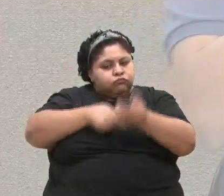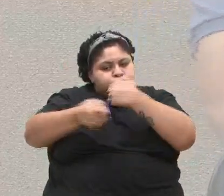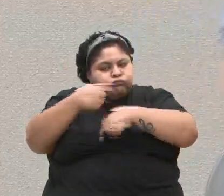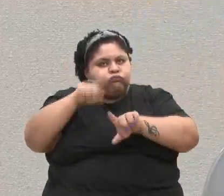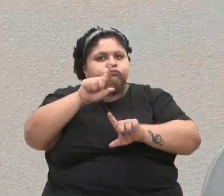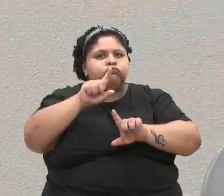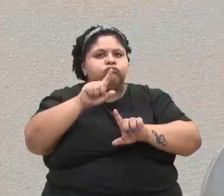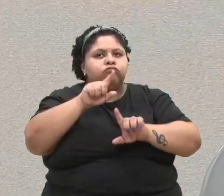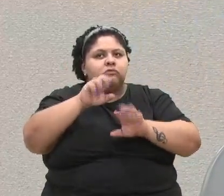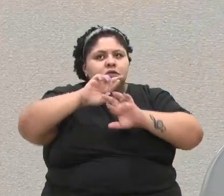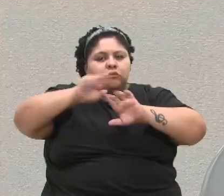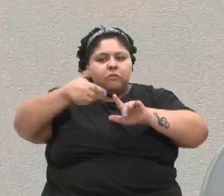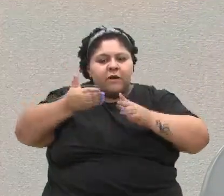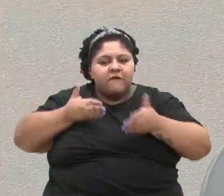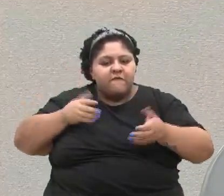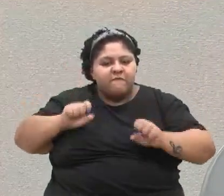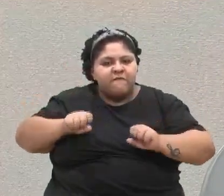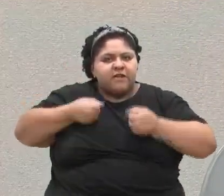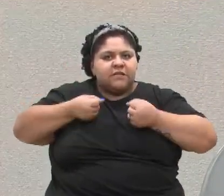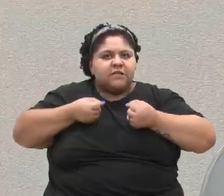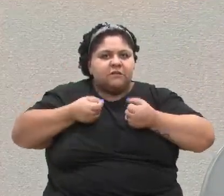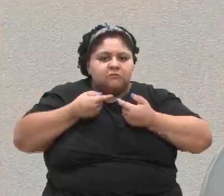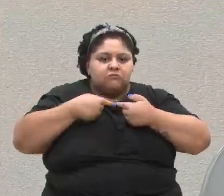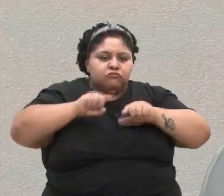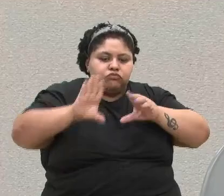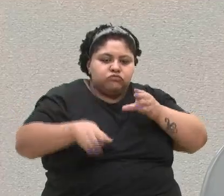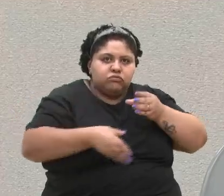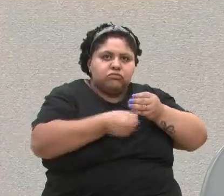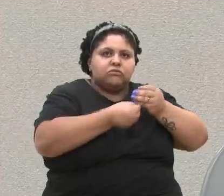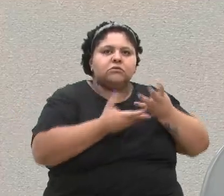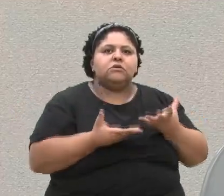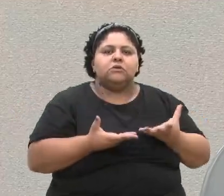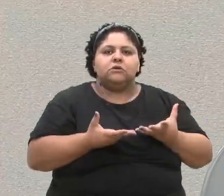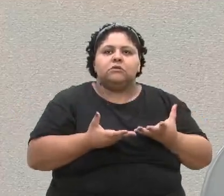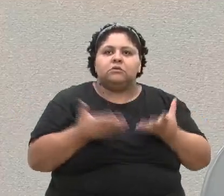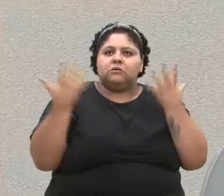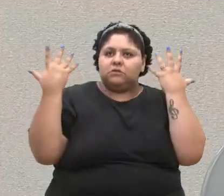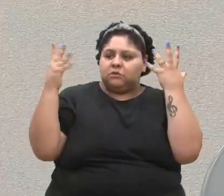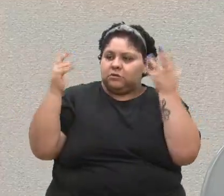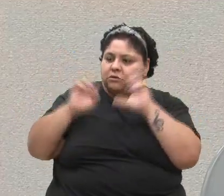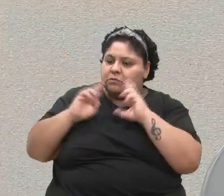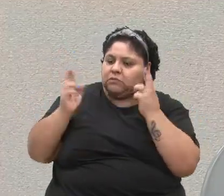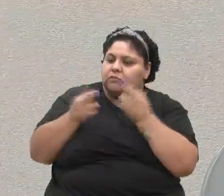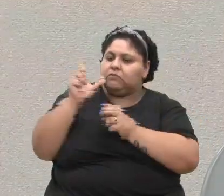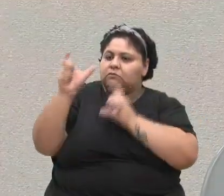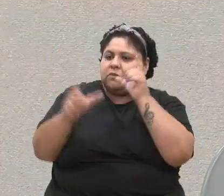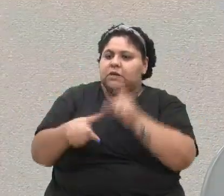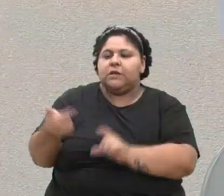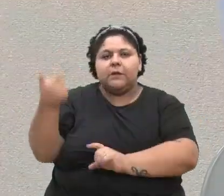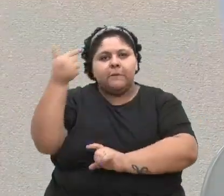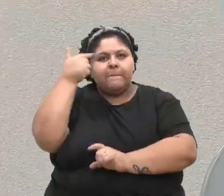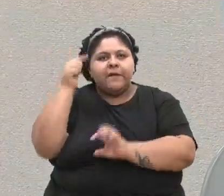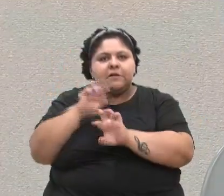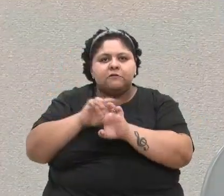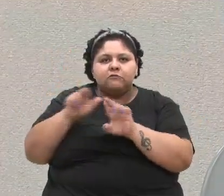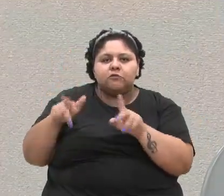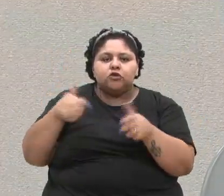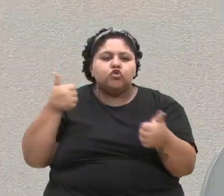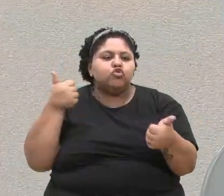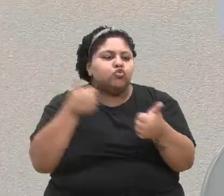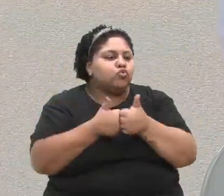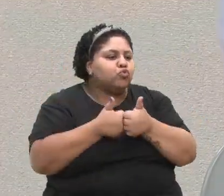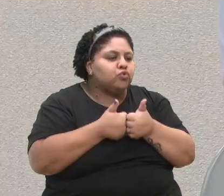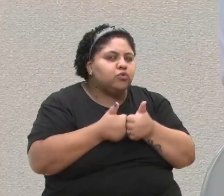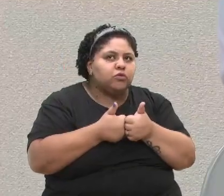para enfrentar os desafios e se somar, vereador Fantinel. Parabéns por reunir pessoas que pensam diferente, parabéns por estar junto,